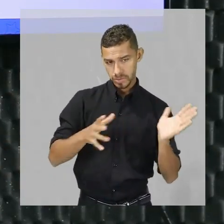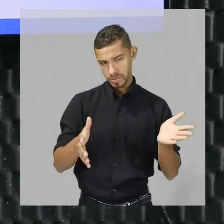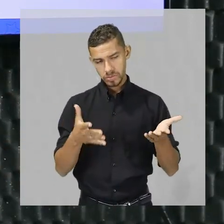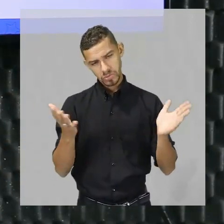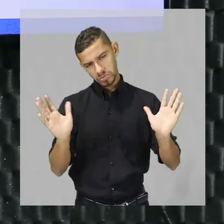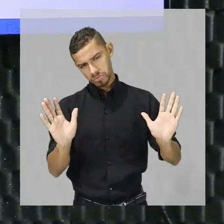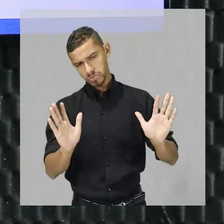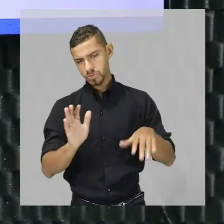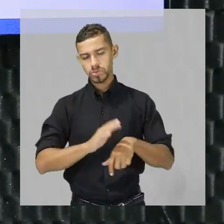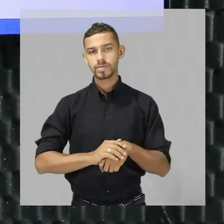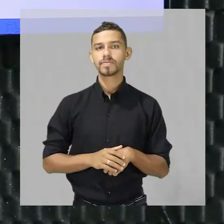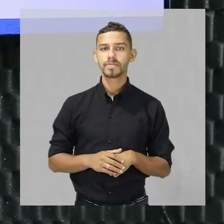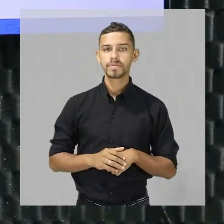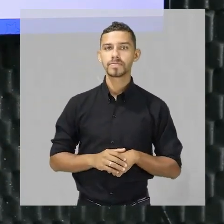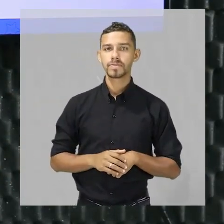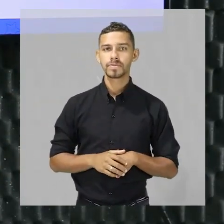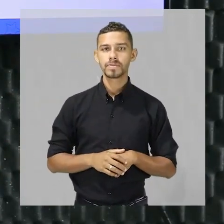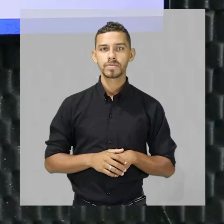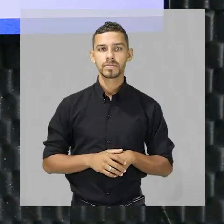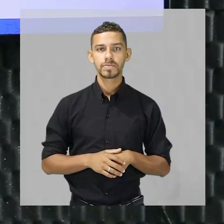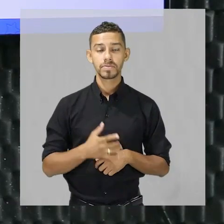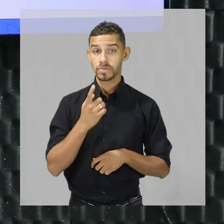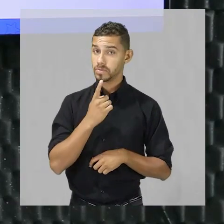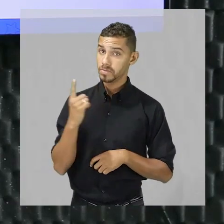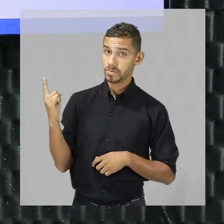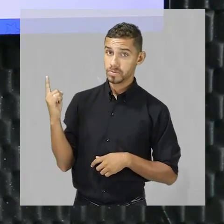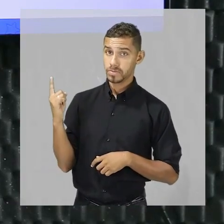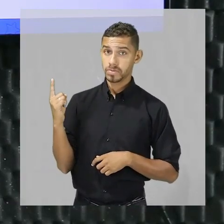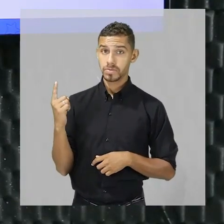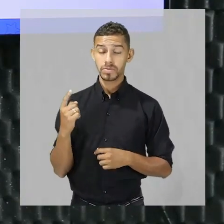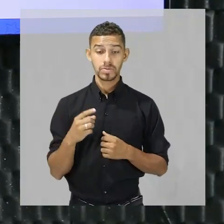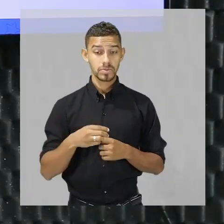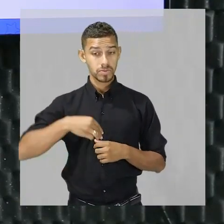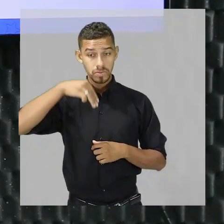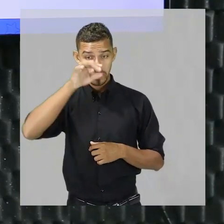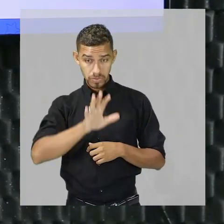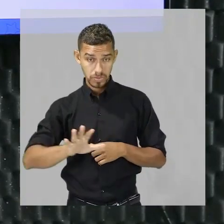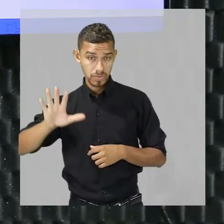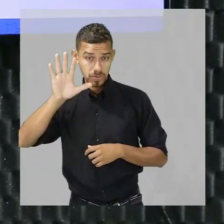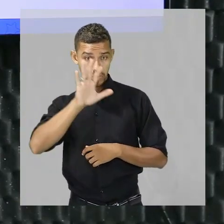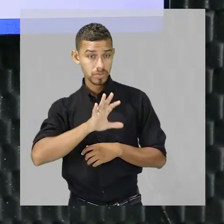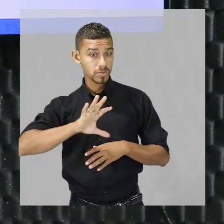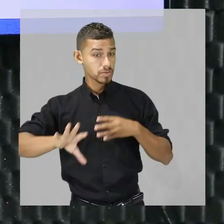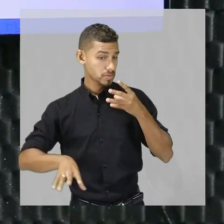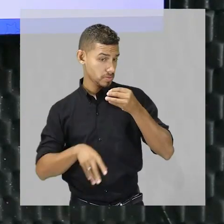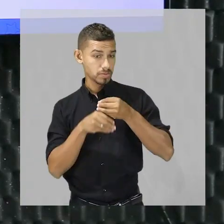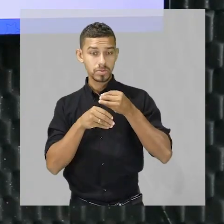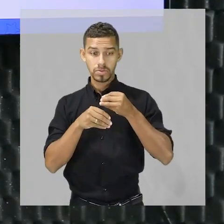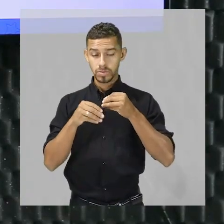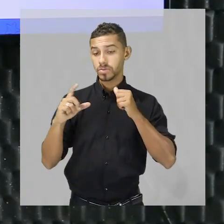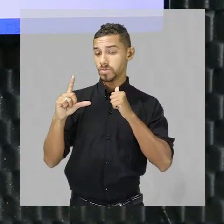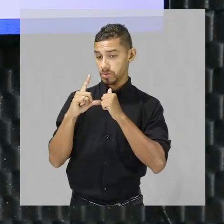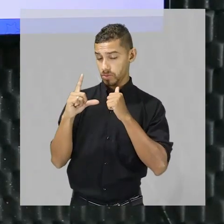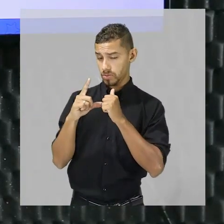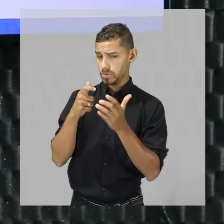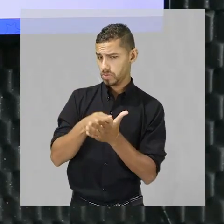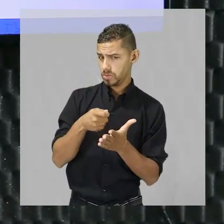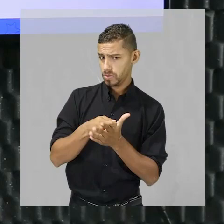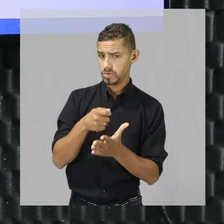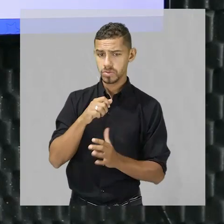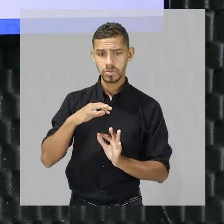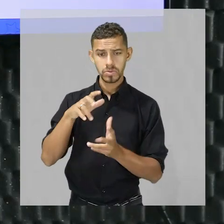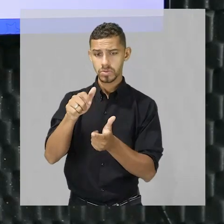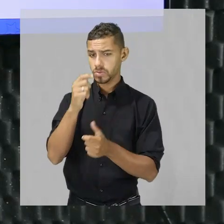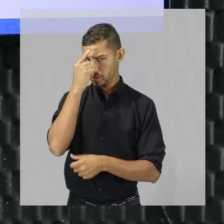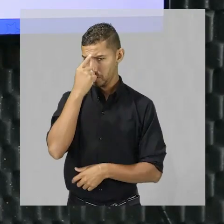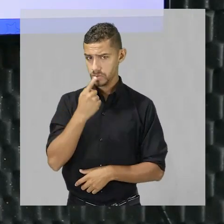aí nada passar. Olha o que ele diz, ó. Um mapa é a construção mais lógica e rigorosa do mundo